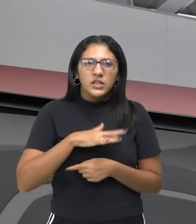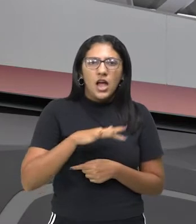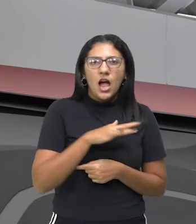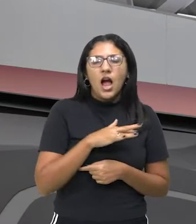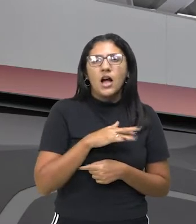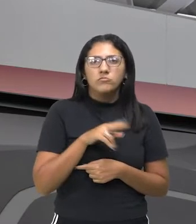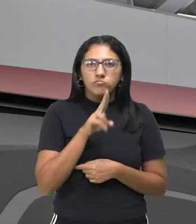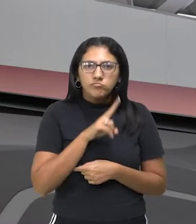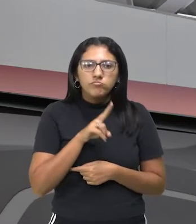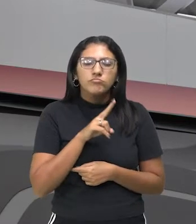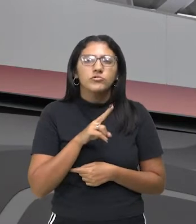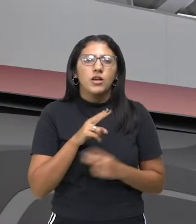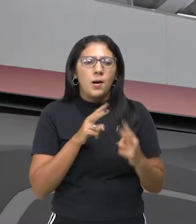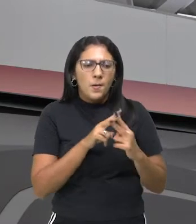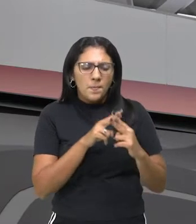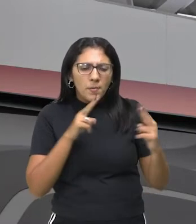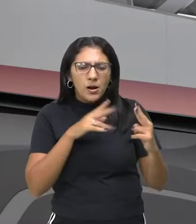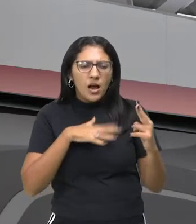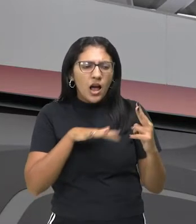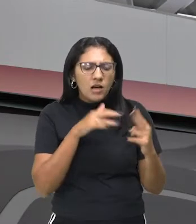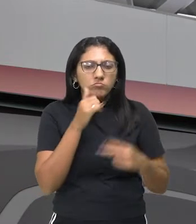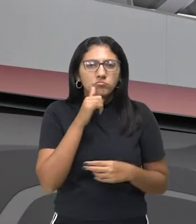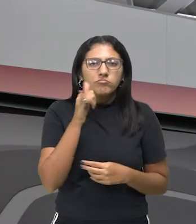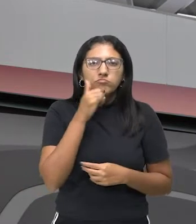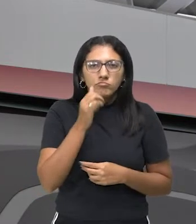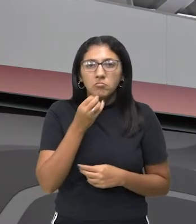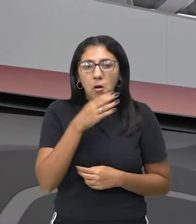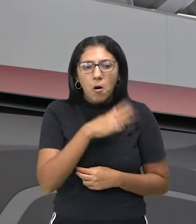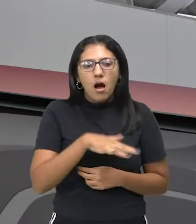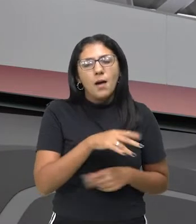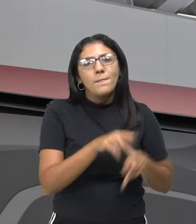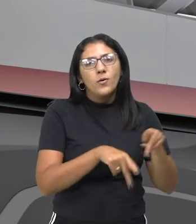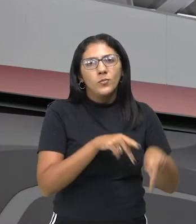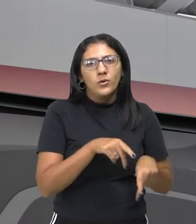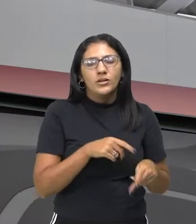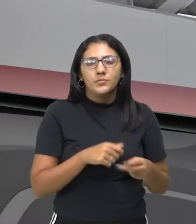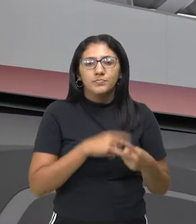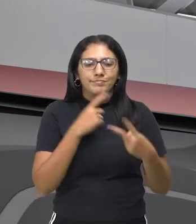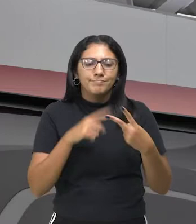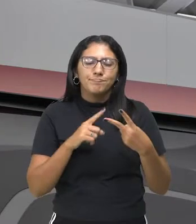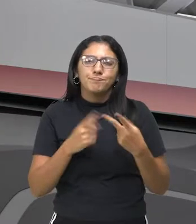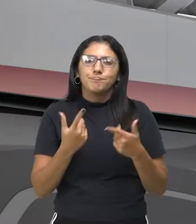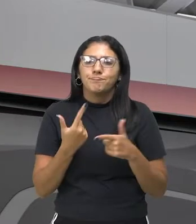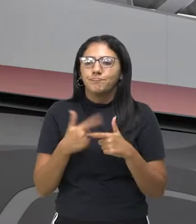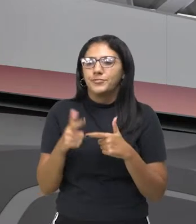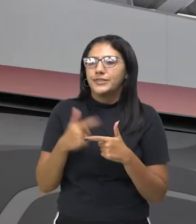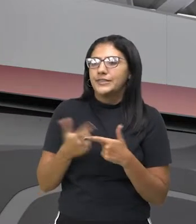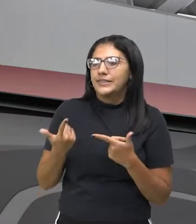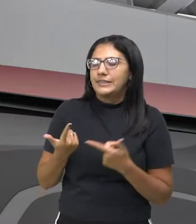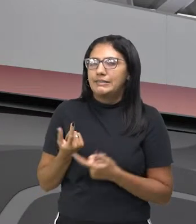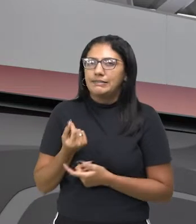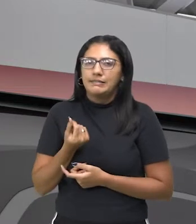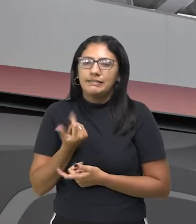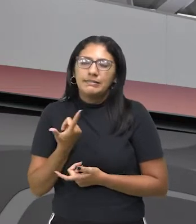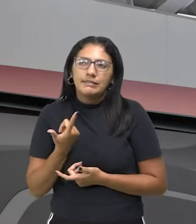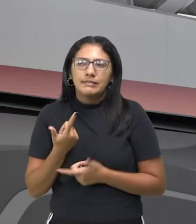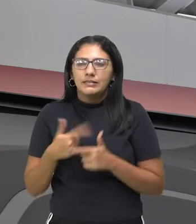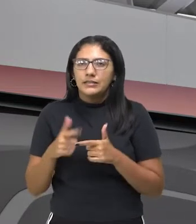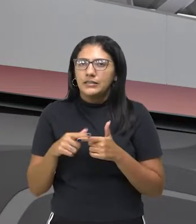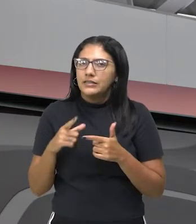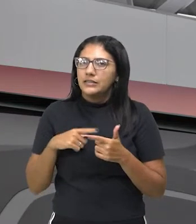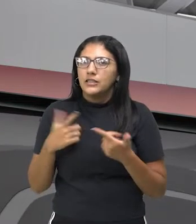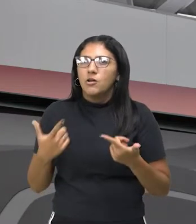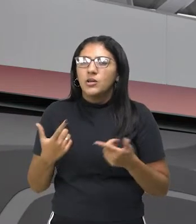beneficiamento de diversas populações que ainda não têm acesso à energia elétrica, e também o lado que não é tão vantajoso assim, que ele